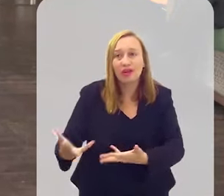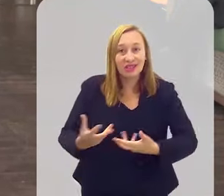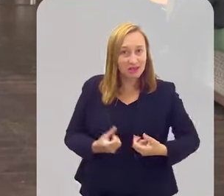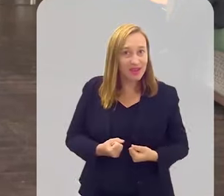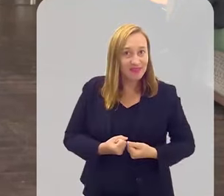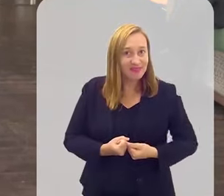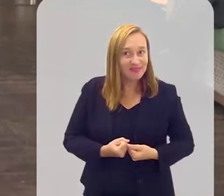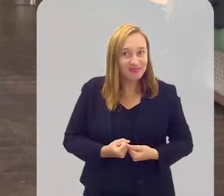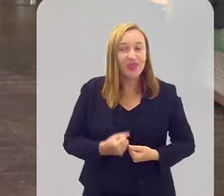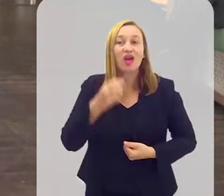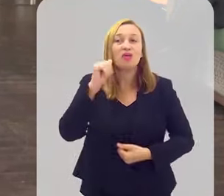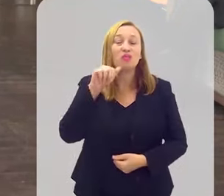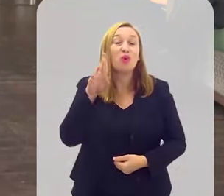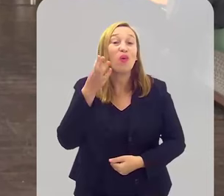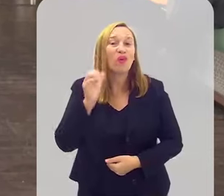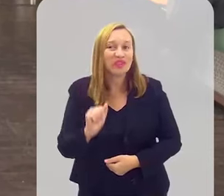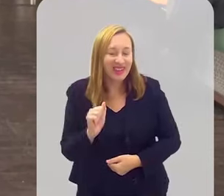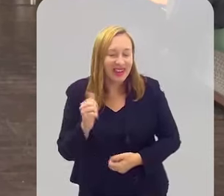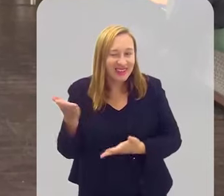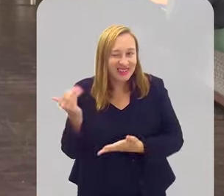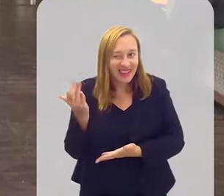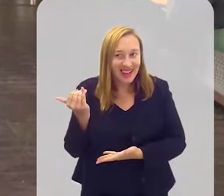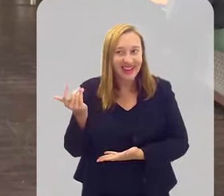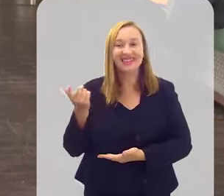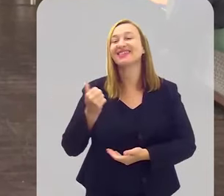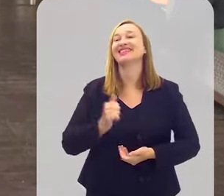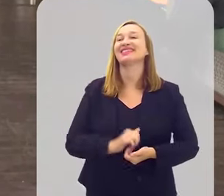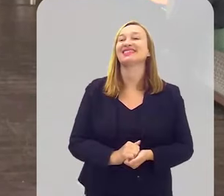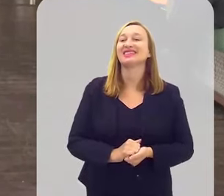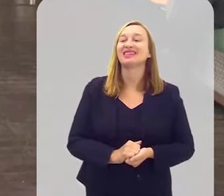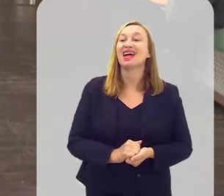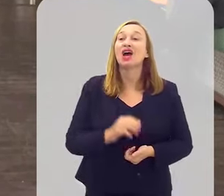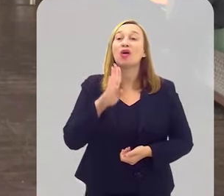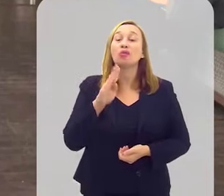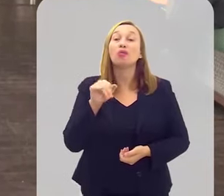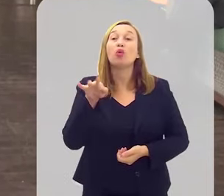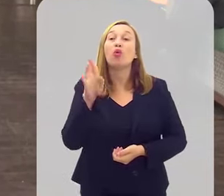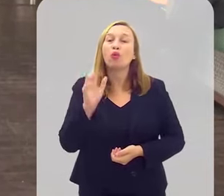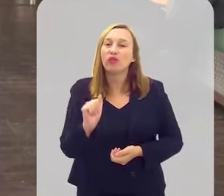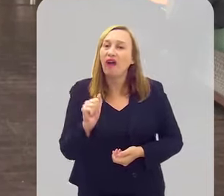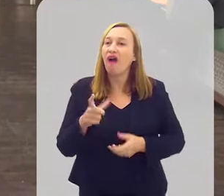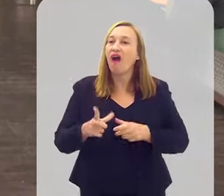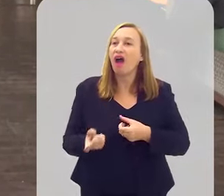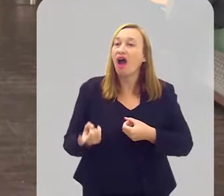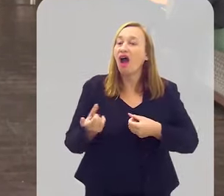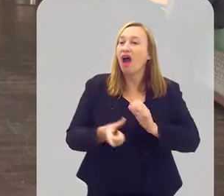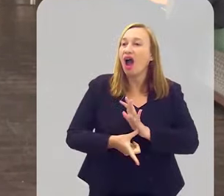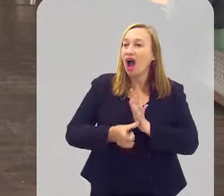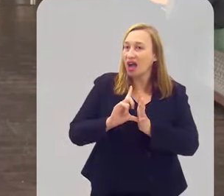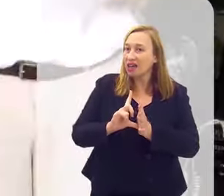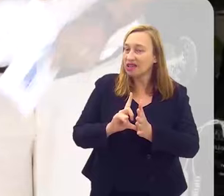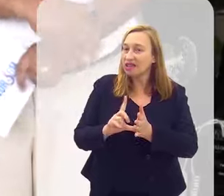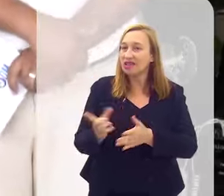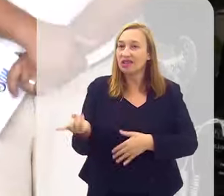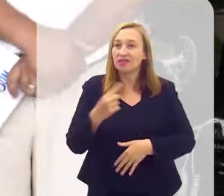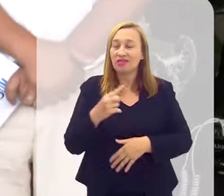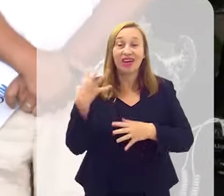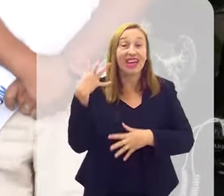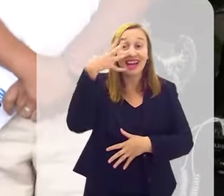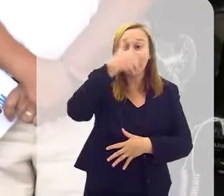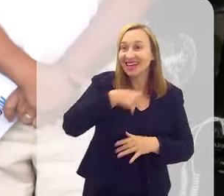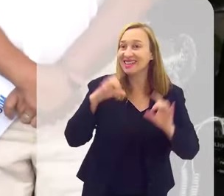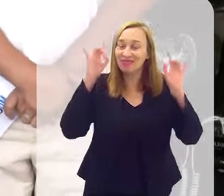vamos receber Ela Bruna dá um polinho aqui vem hein Bruna a Bruna antes de vir sabe beterraba ela veio